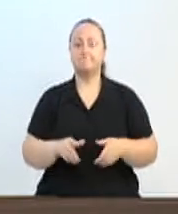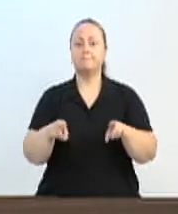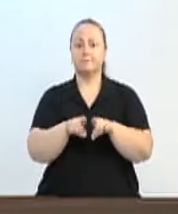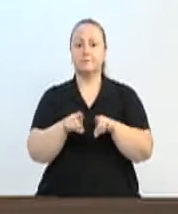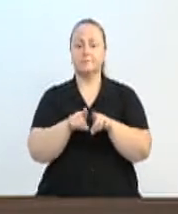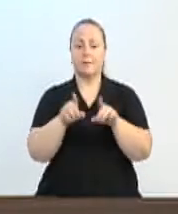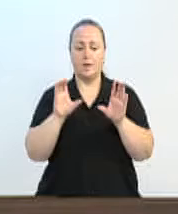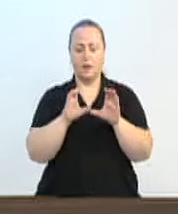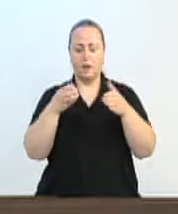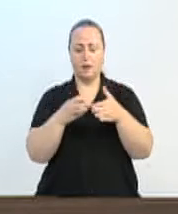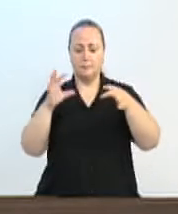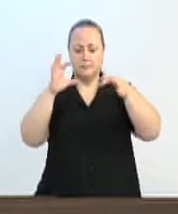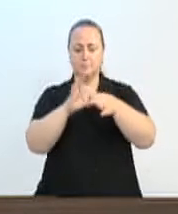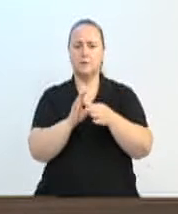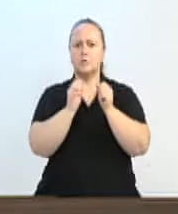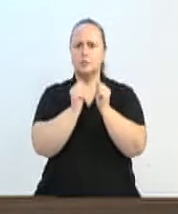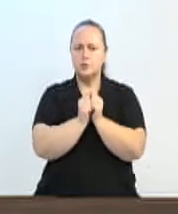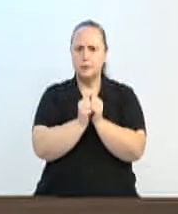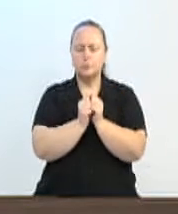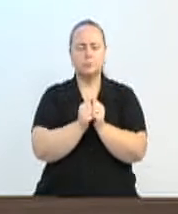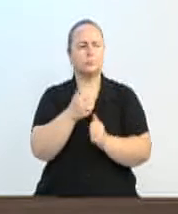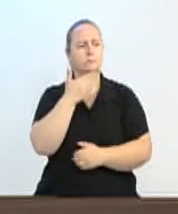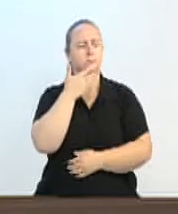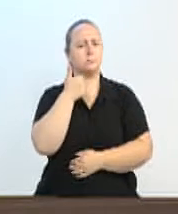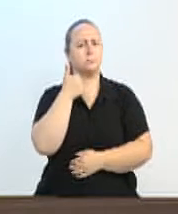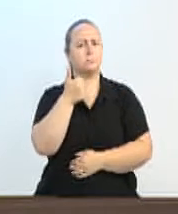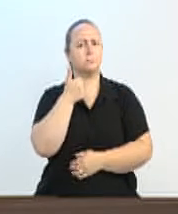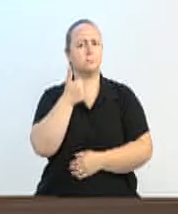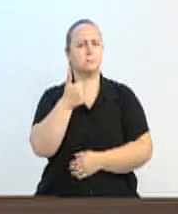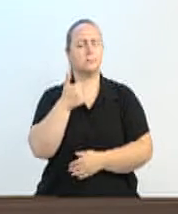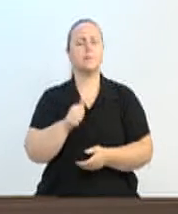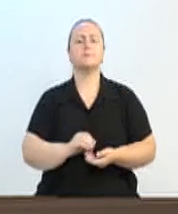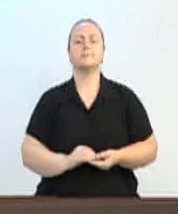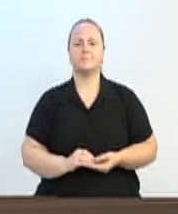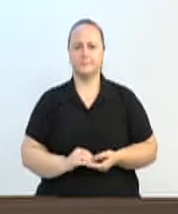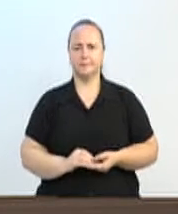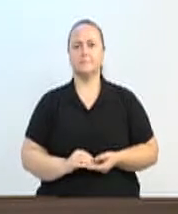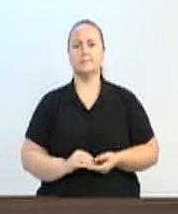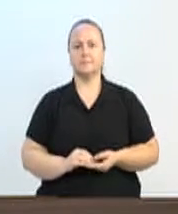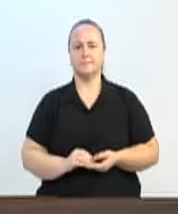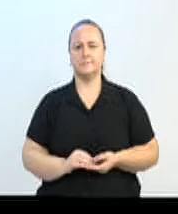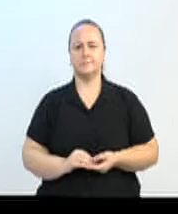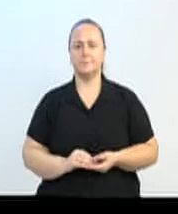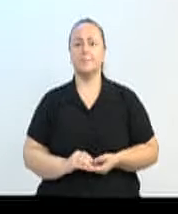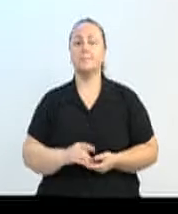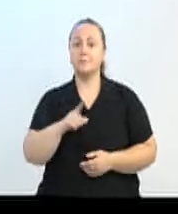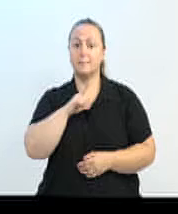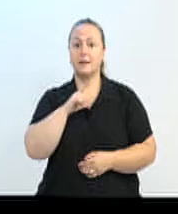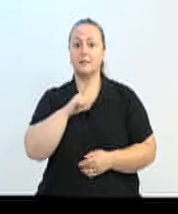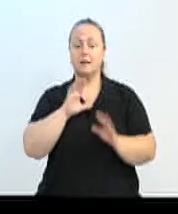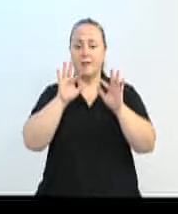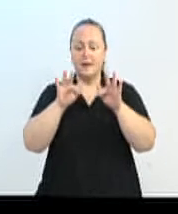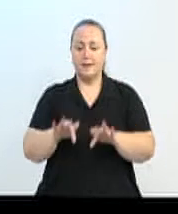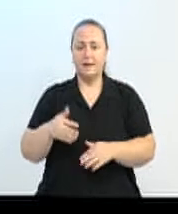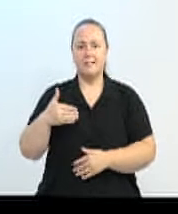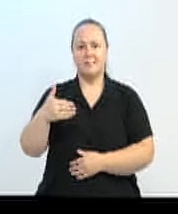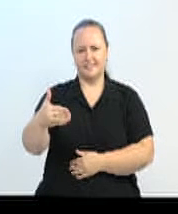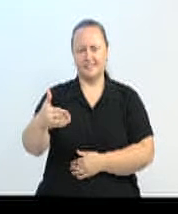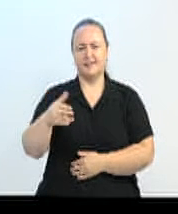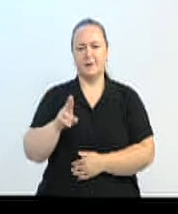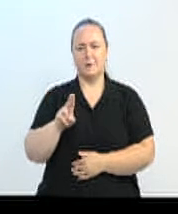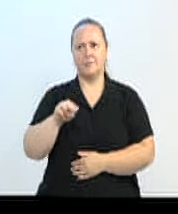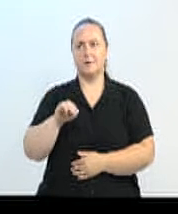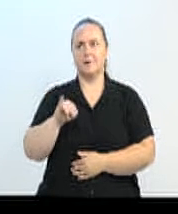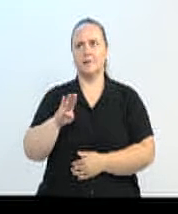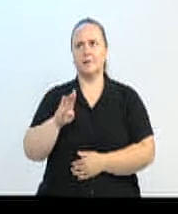com a comunidade faz toda a diferença Parabéns até inclusive nós temos foto Nery nós tivemos o encerramento da UnB dá um leilão